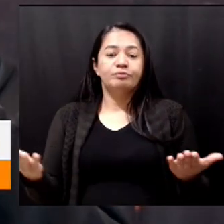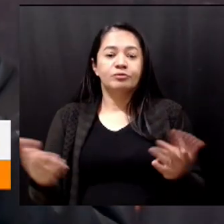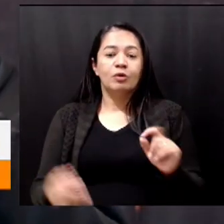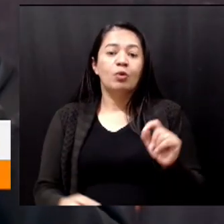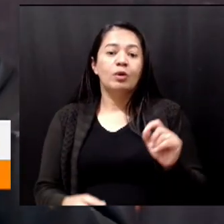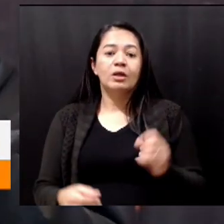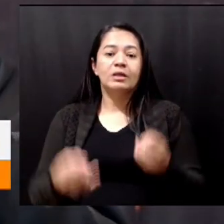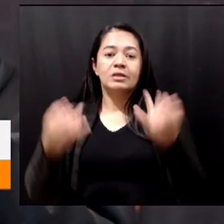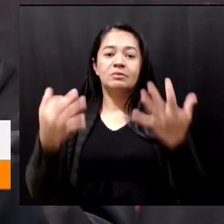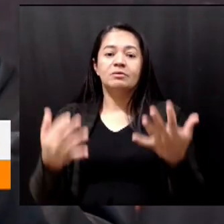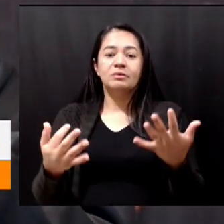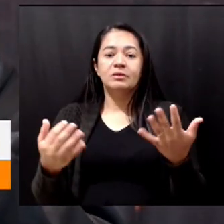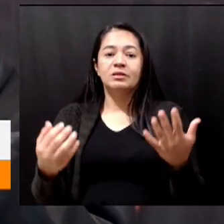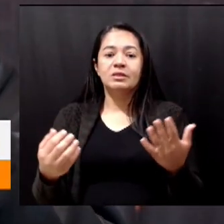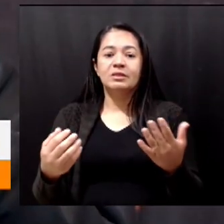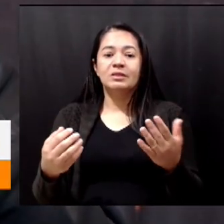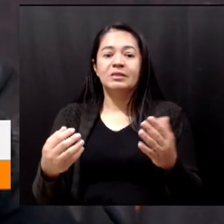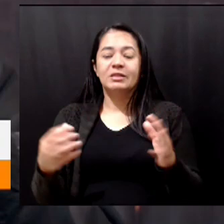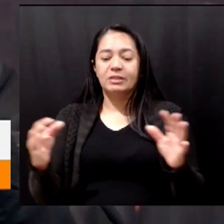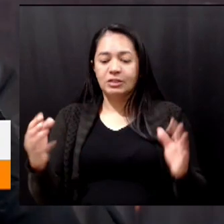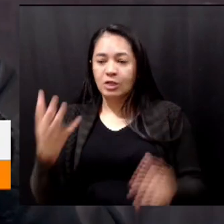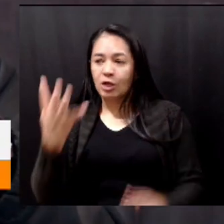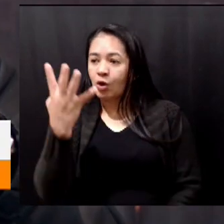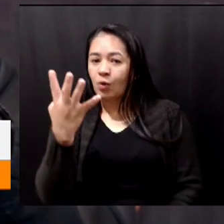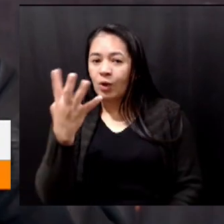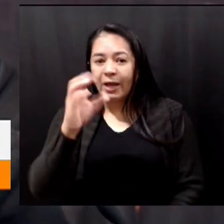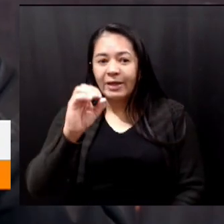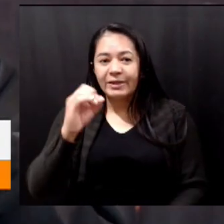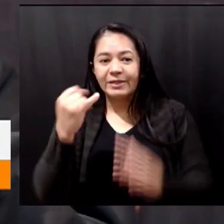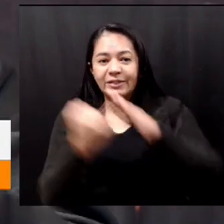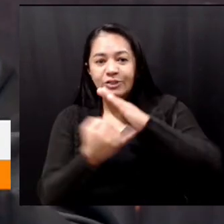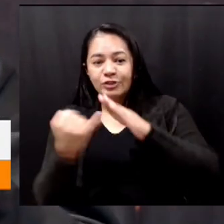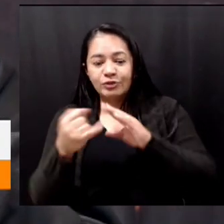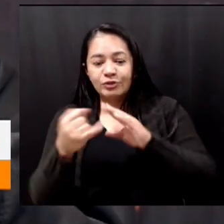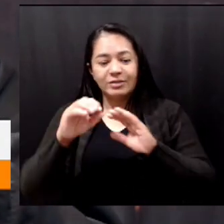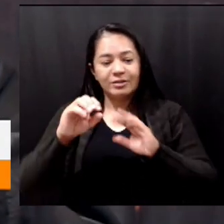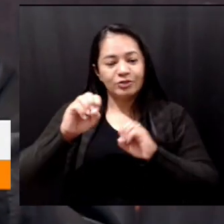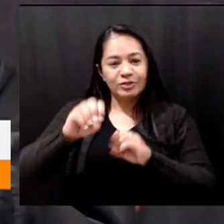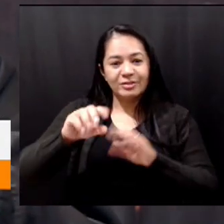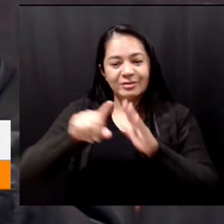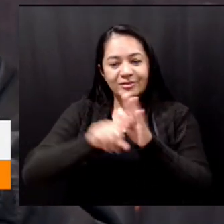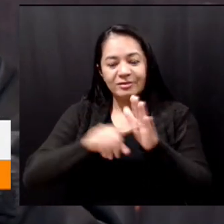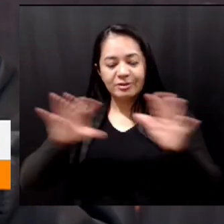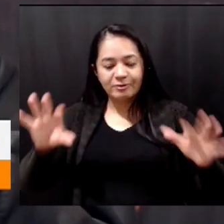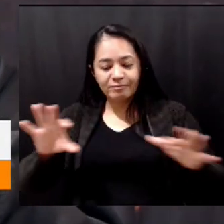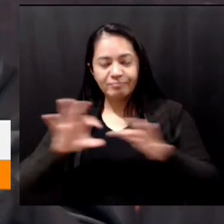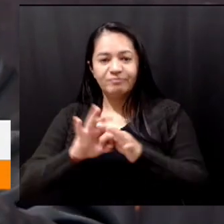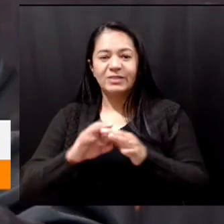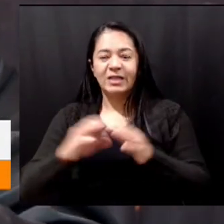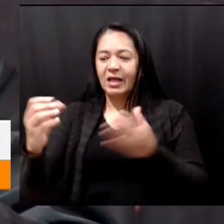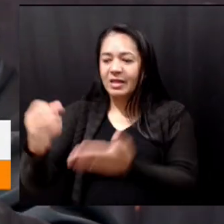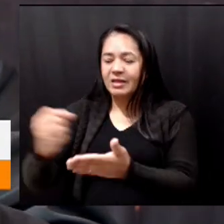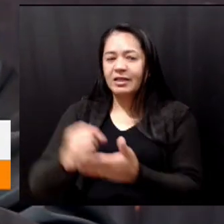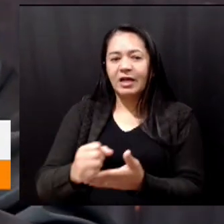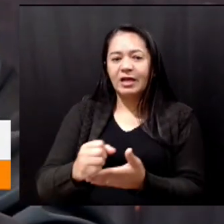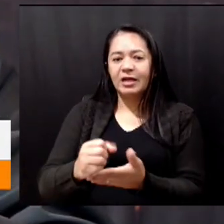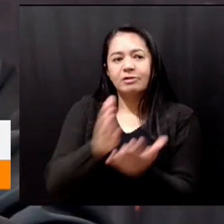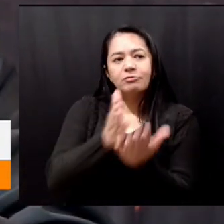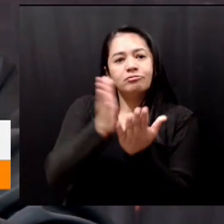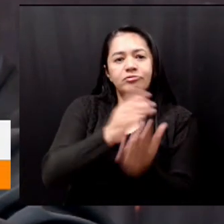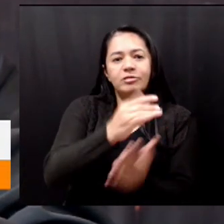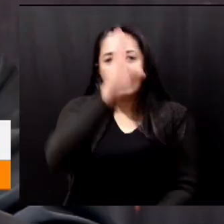congrega os 40 instituições de ensino e pesquisa, então ela traz o viés da academia, né, o viés desse diferencial de